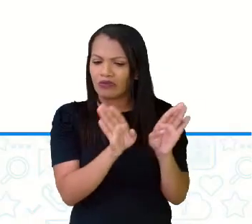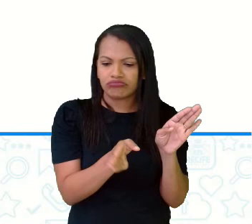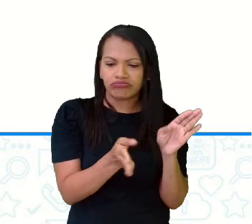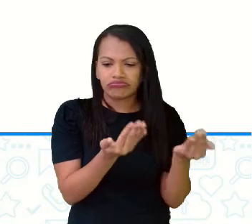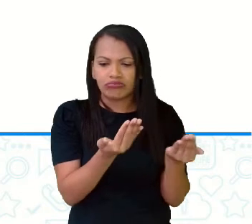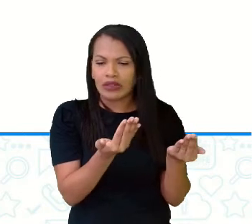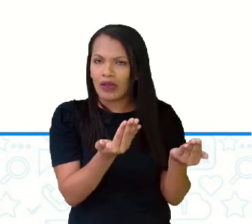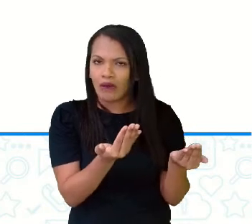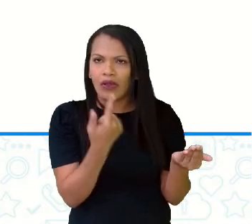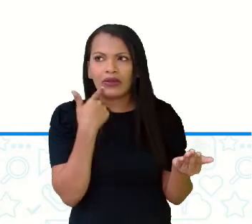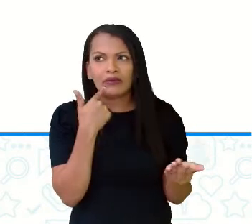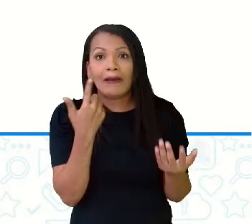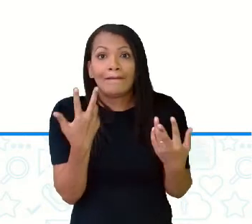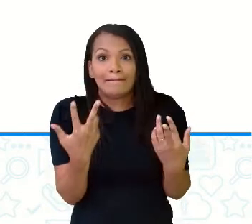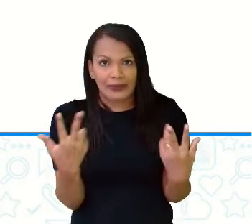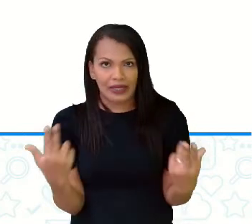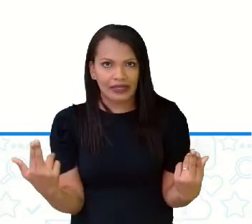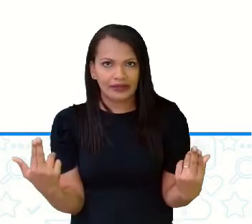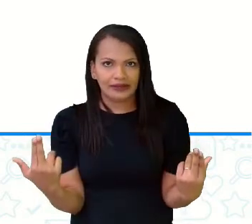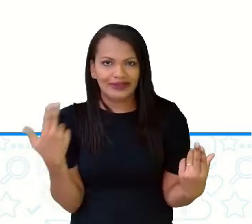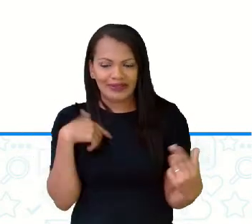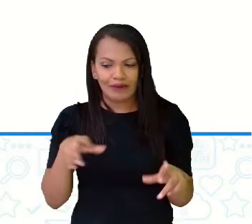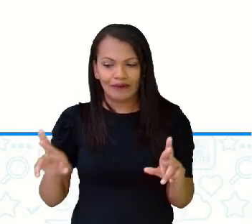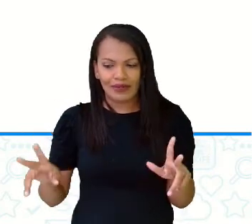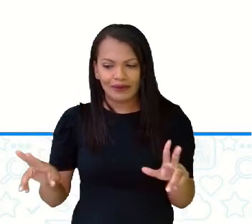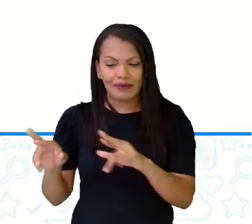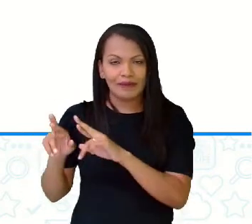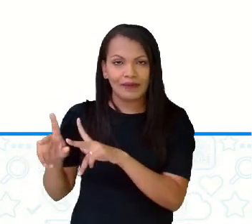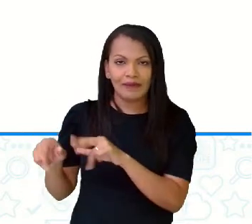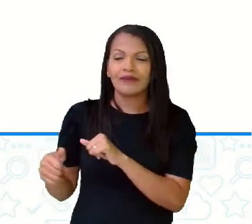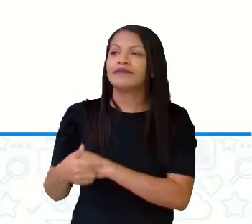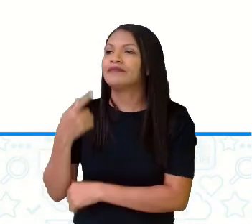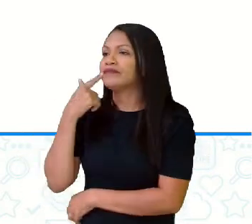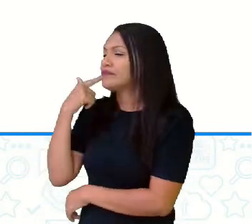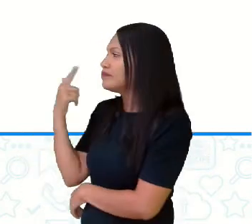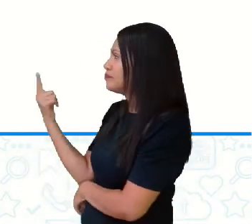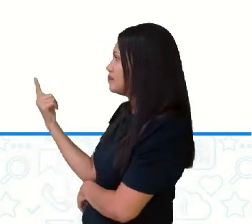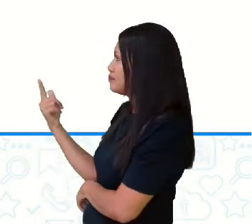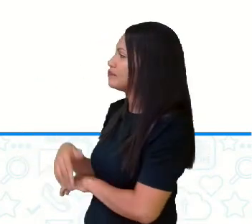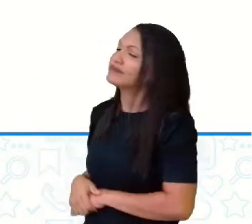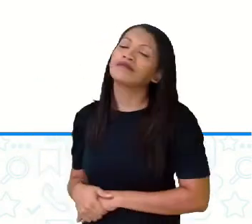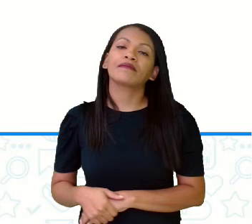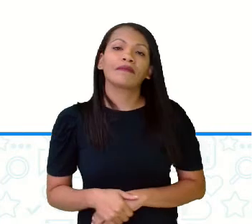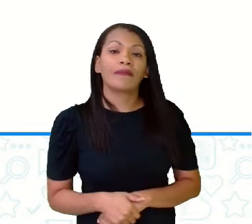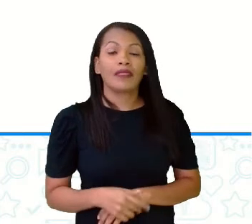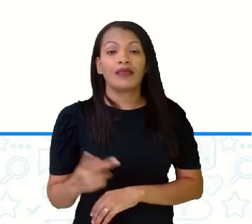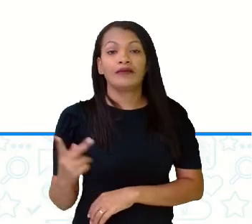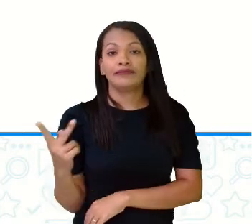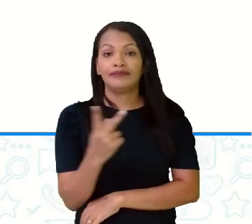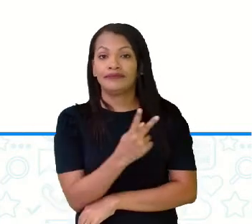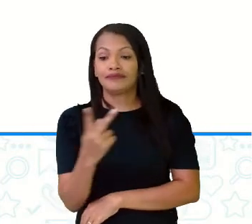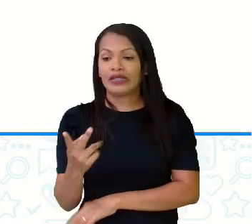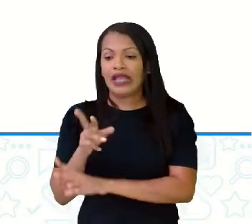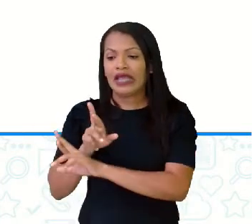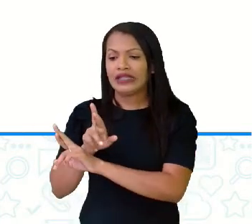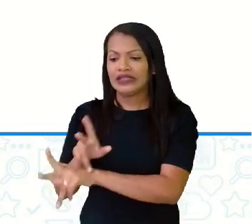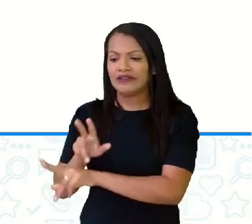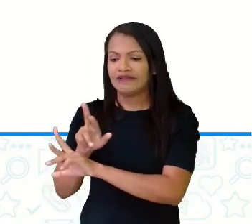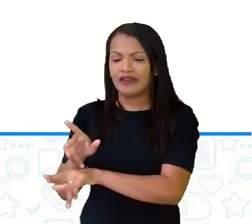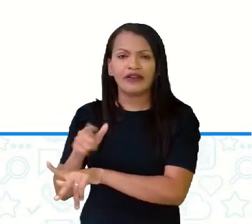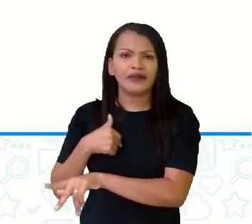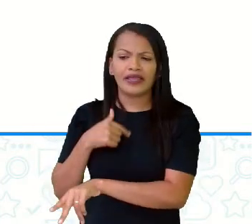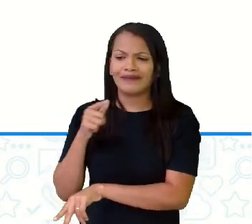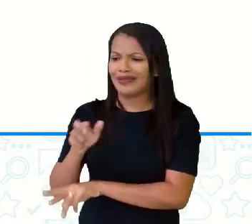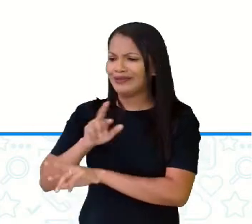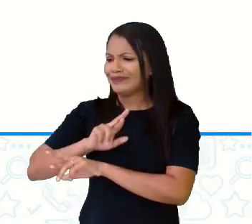vocês aqui bem claramente. Diferente quer dizer o quê? Que difere parcial ou totalmente,